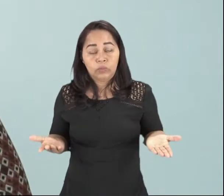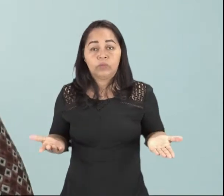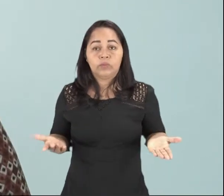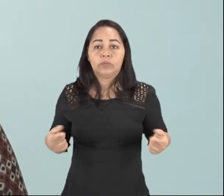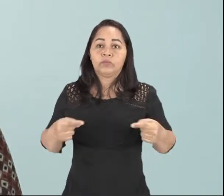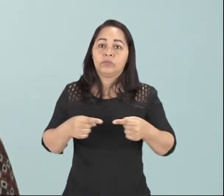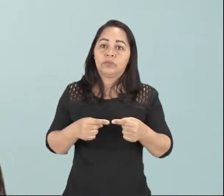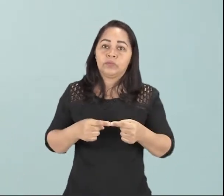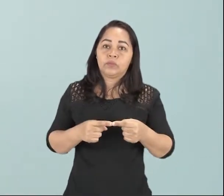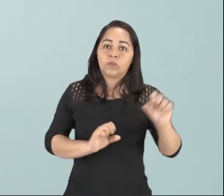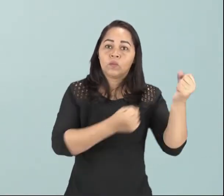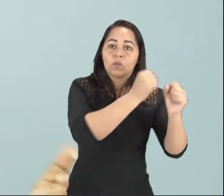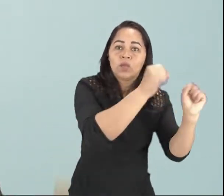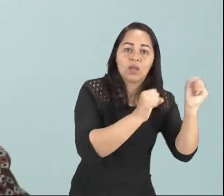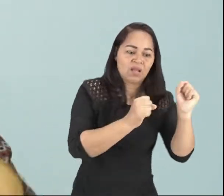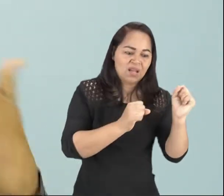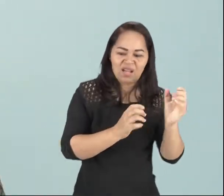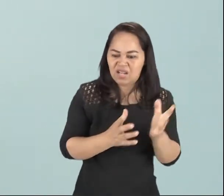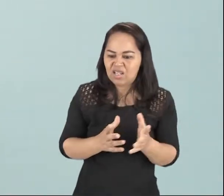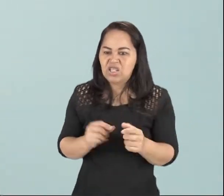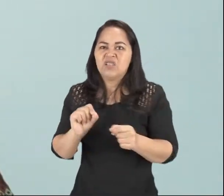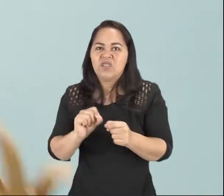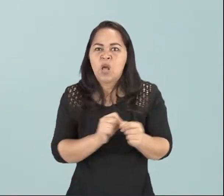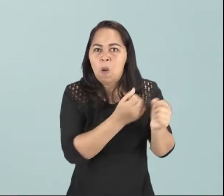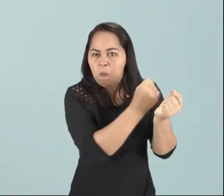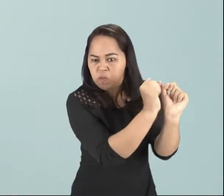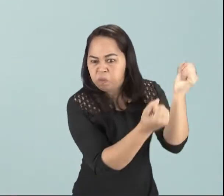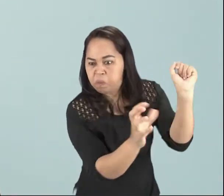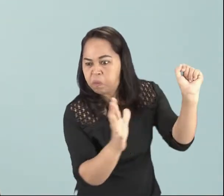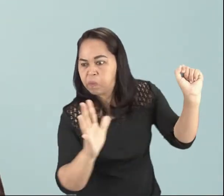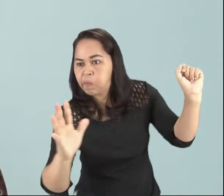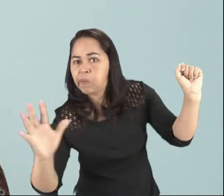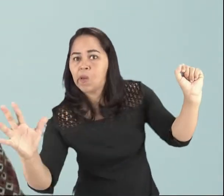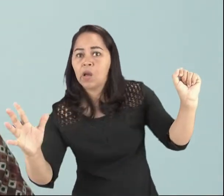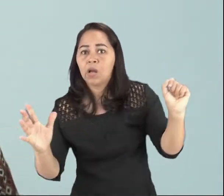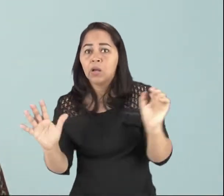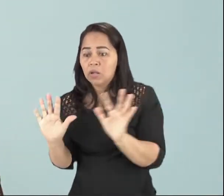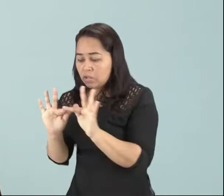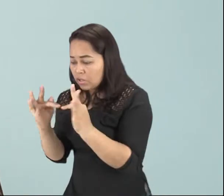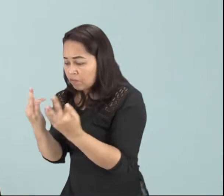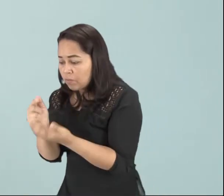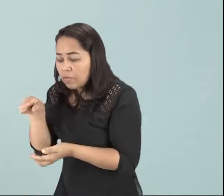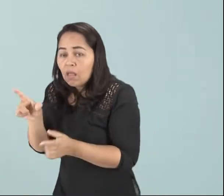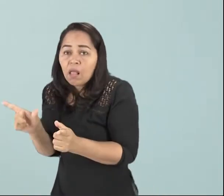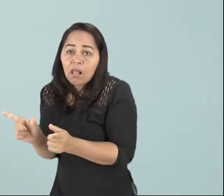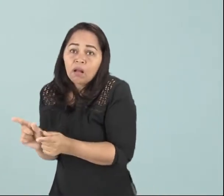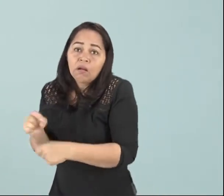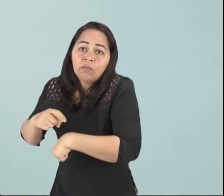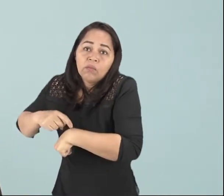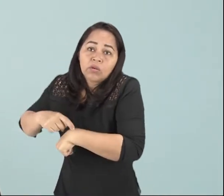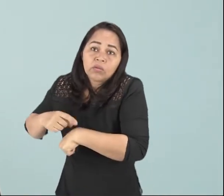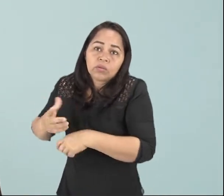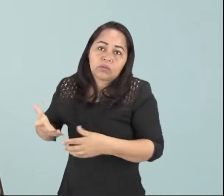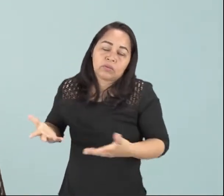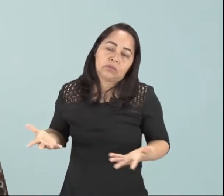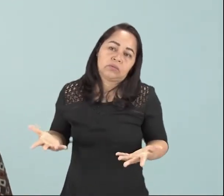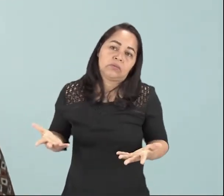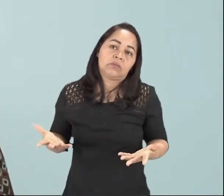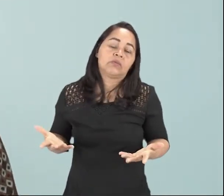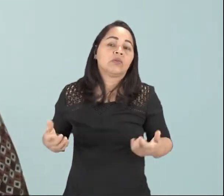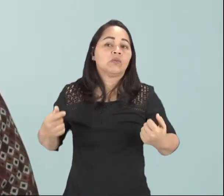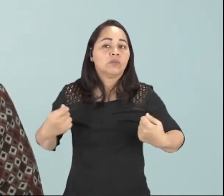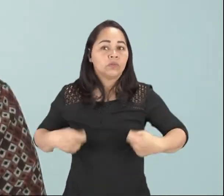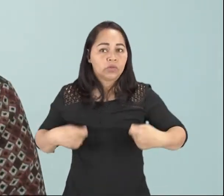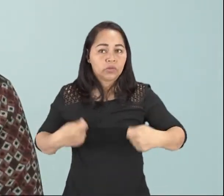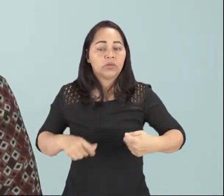tempo para si e para a família, eles acabam produzindo mais para ter sempre mais? Porque essa busca incessante por bens e cada vez